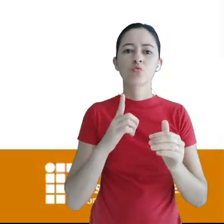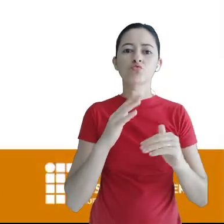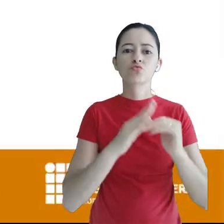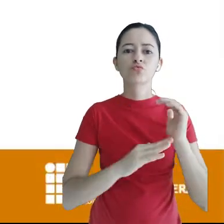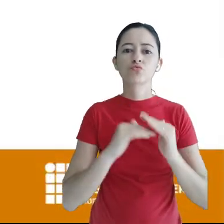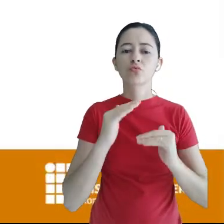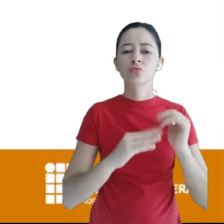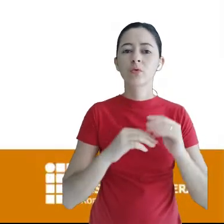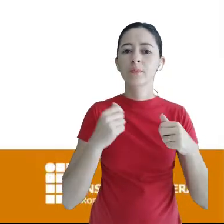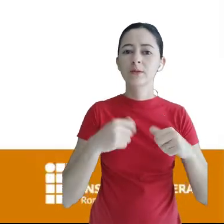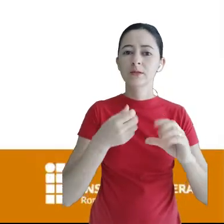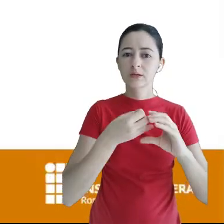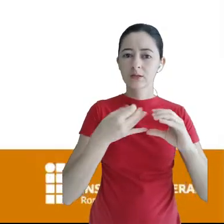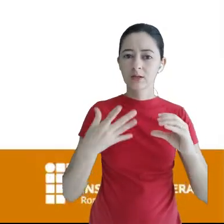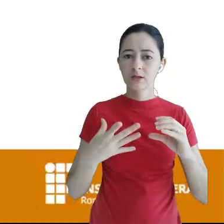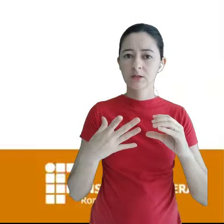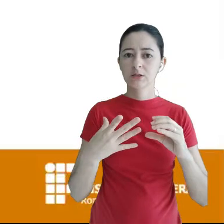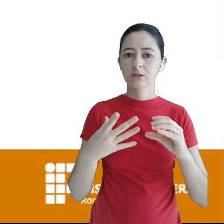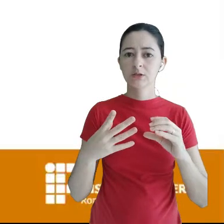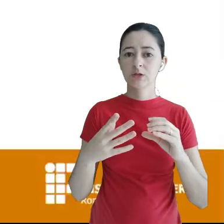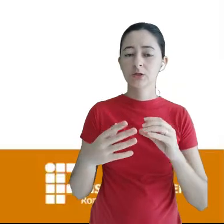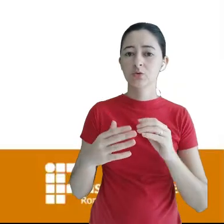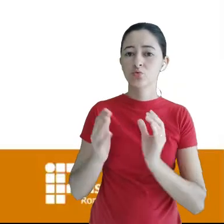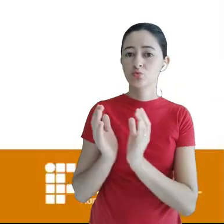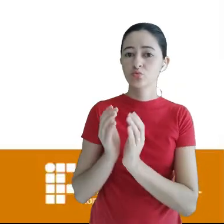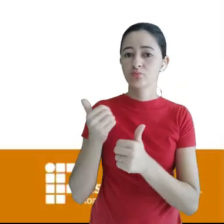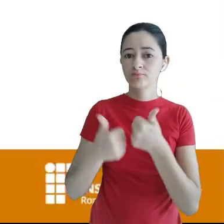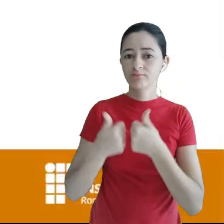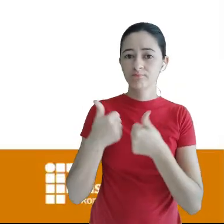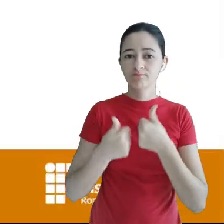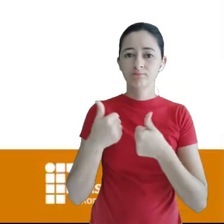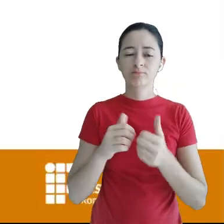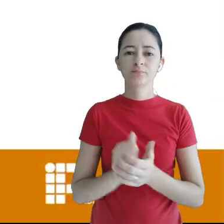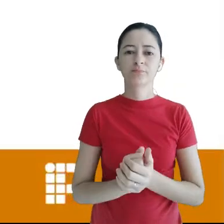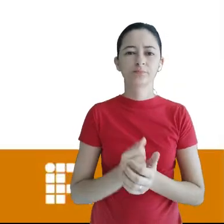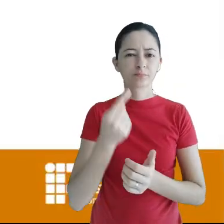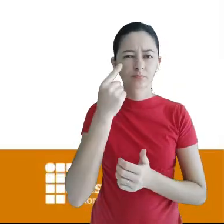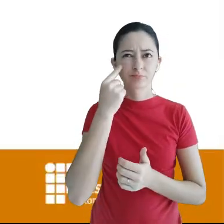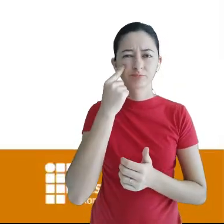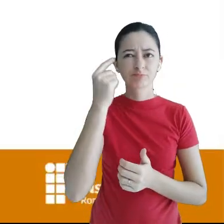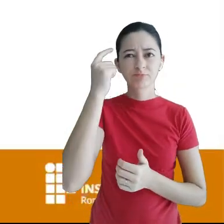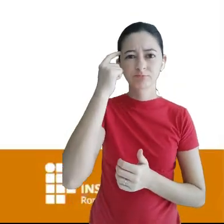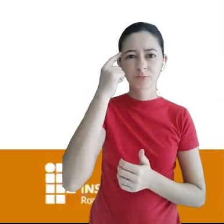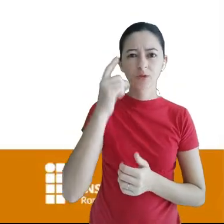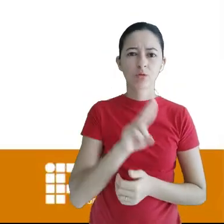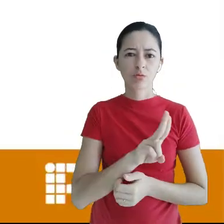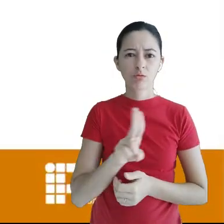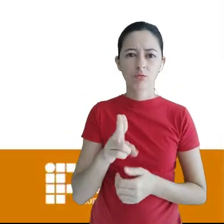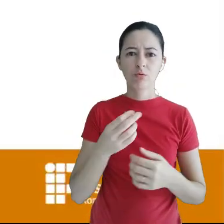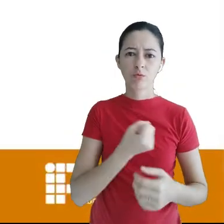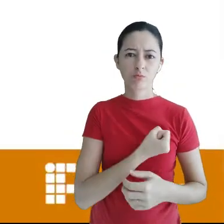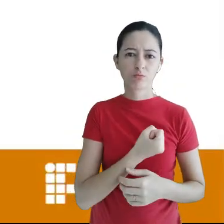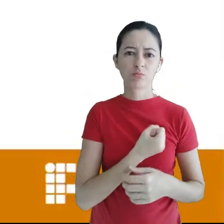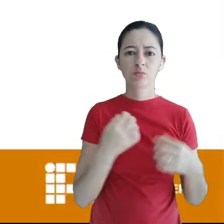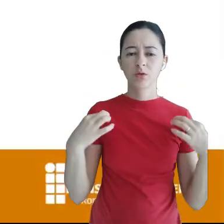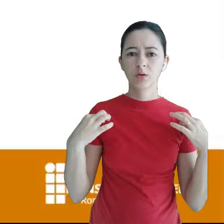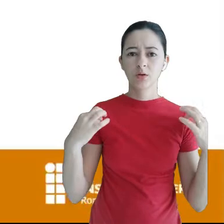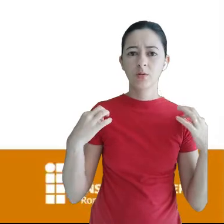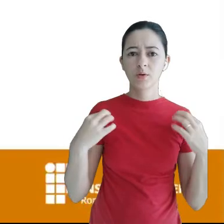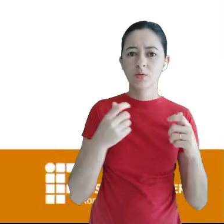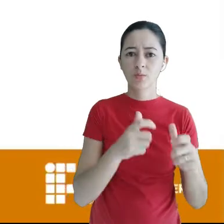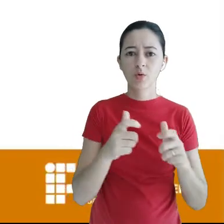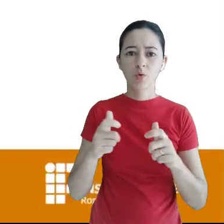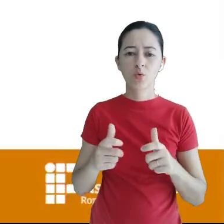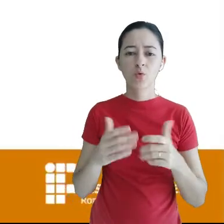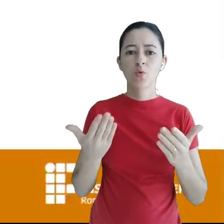jogador é o time? Sim ou não? Vamos pensar no jogador. O nome, a camisa dele, a posição dele e